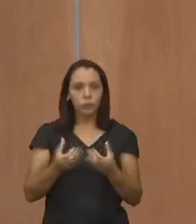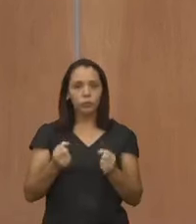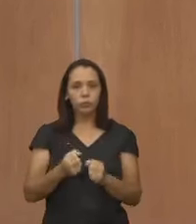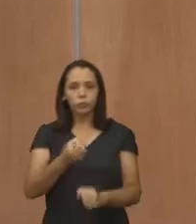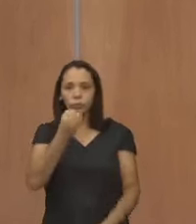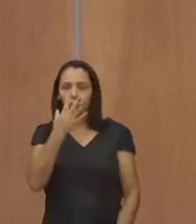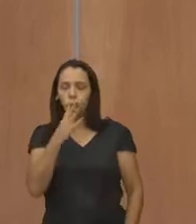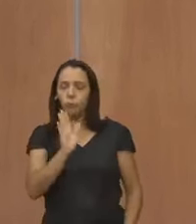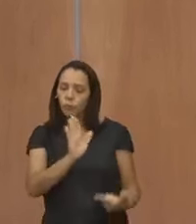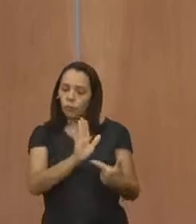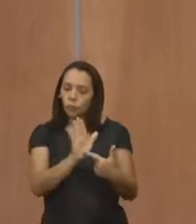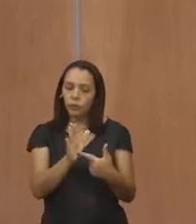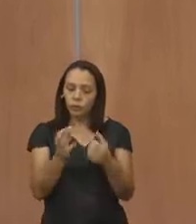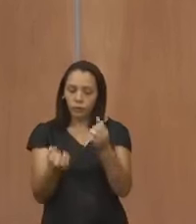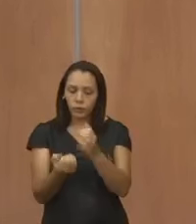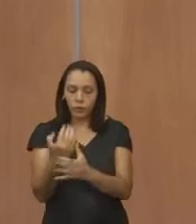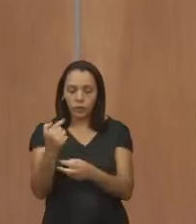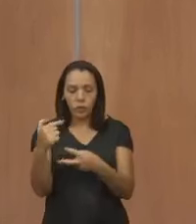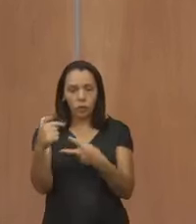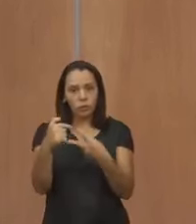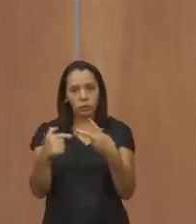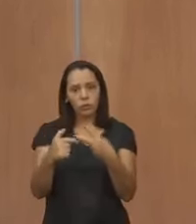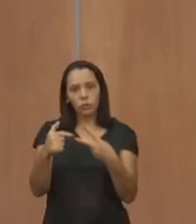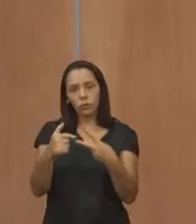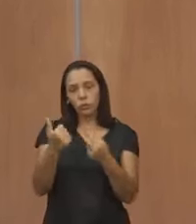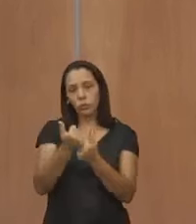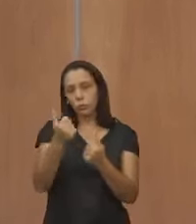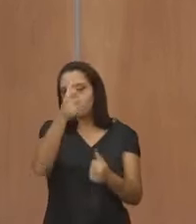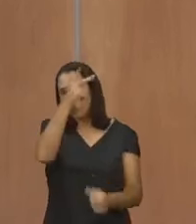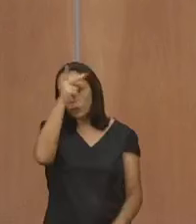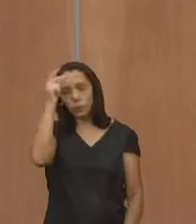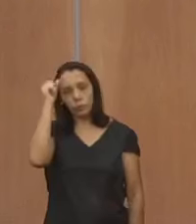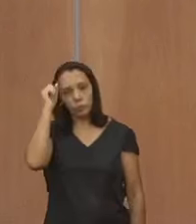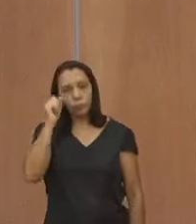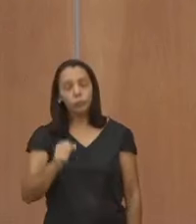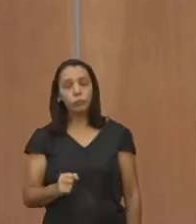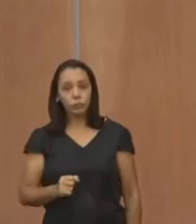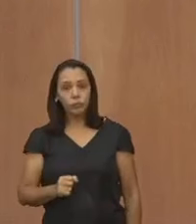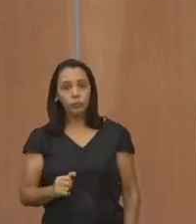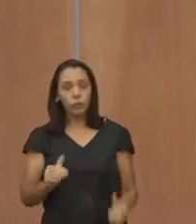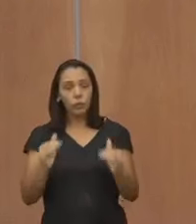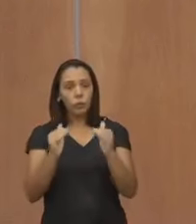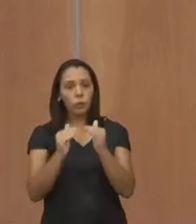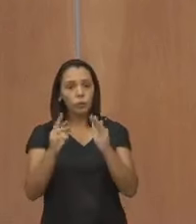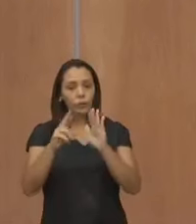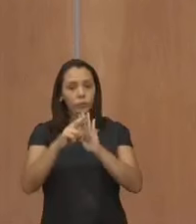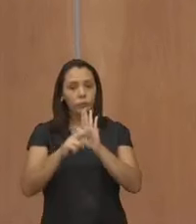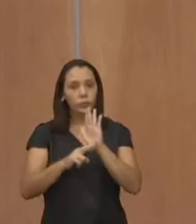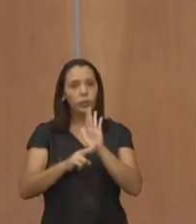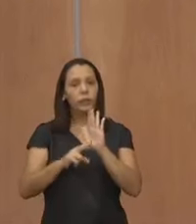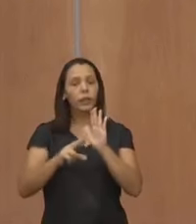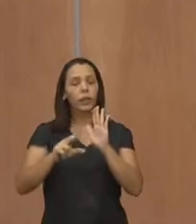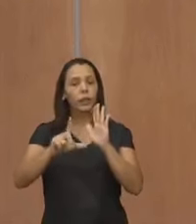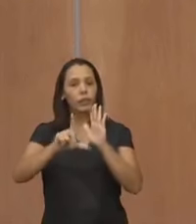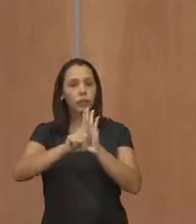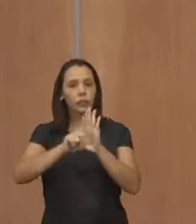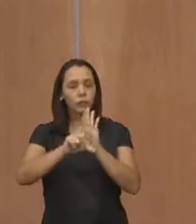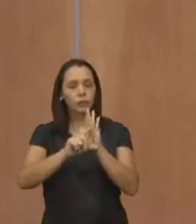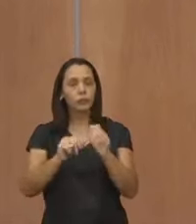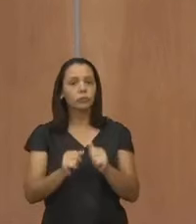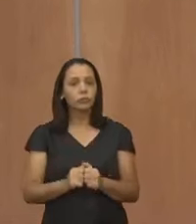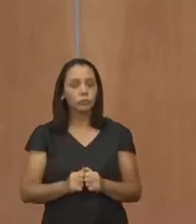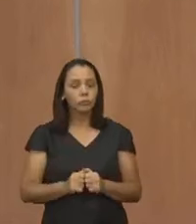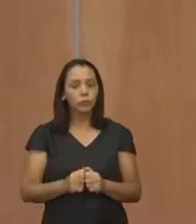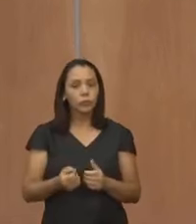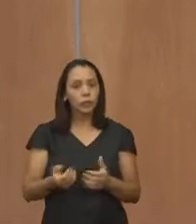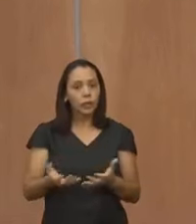a criação dessas subprefeituras foi pensada dentro dos parâmetros legais, visando promover uma gestão